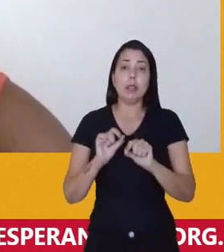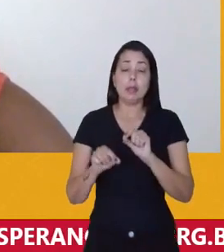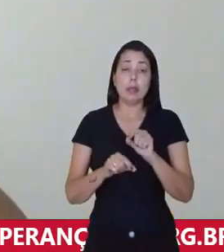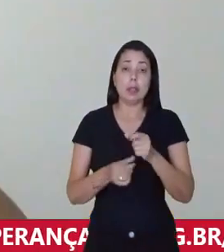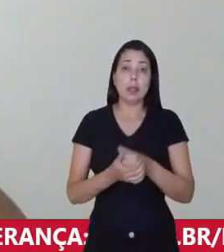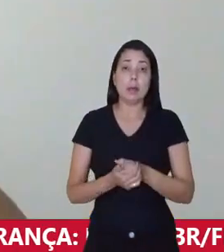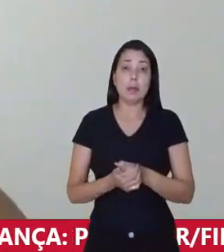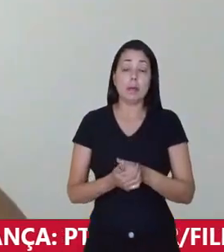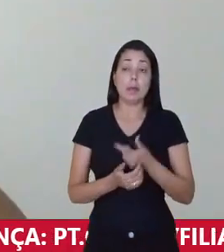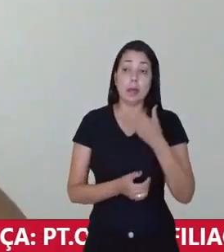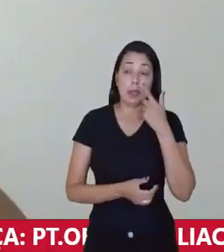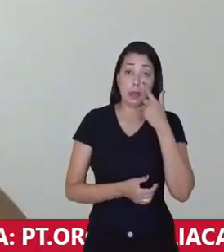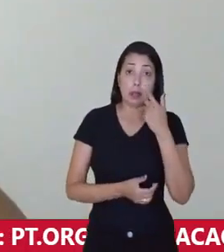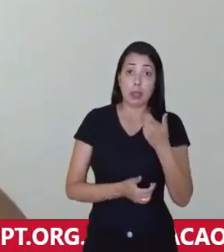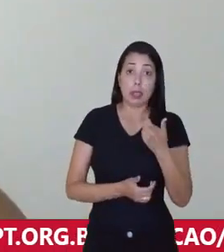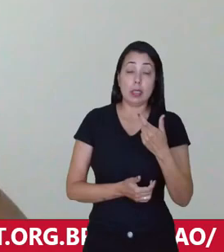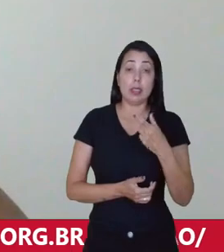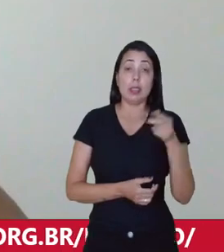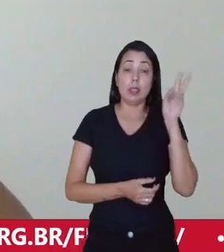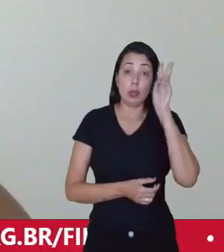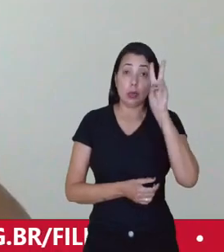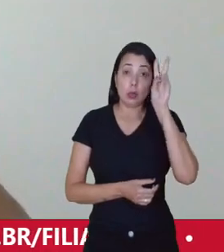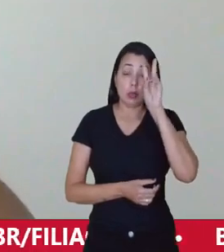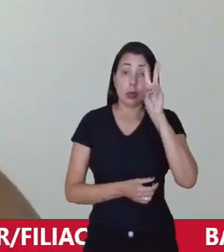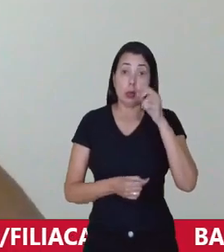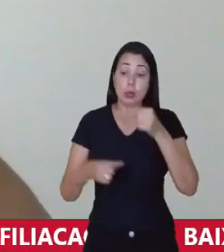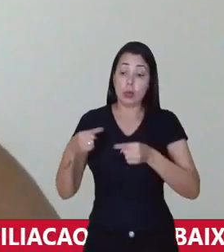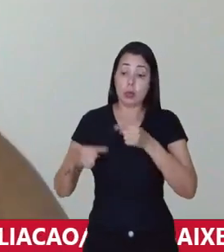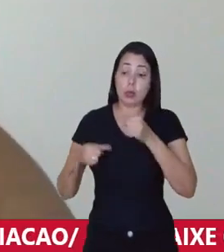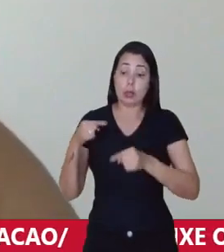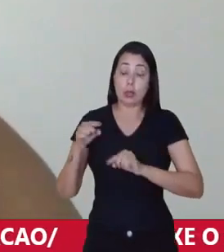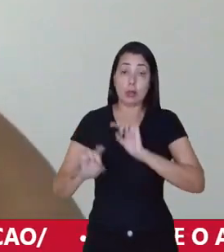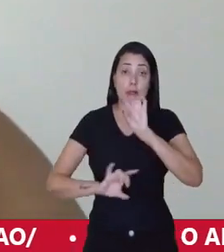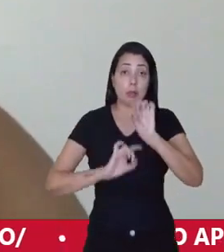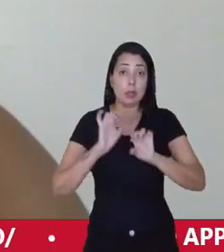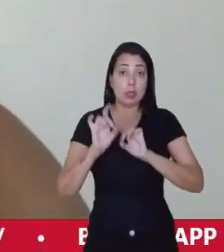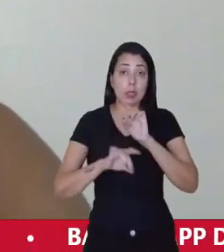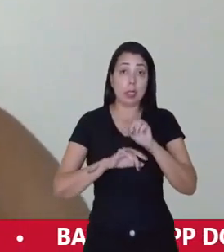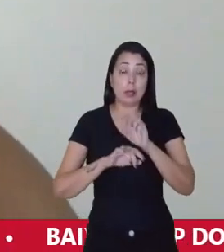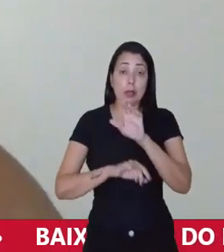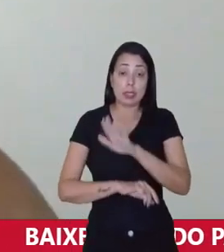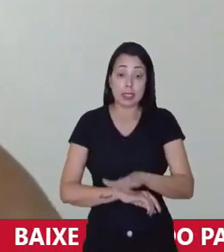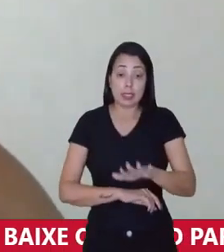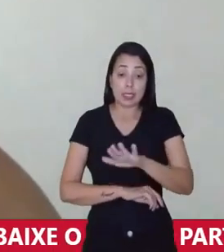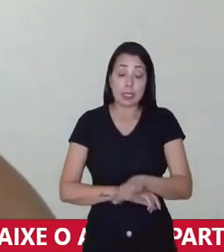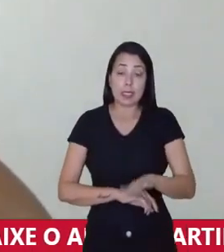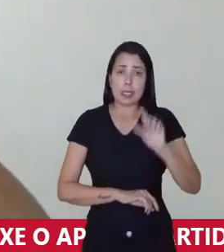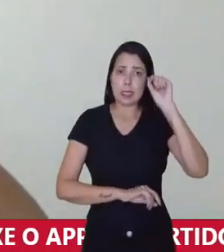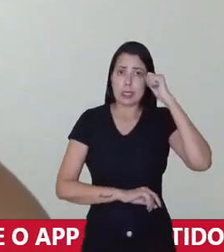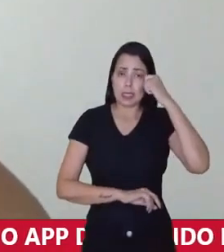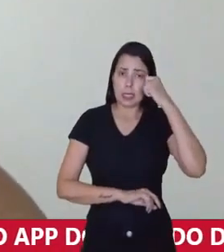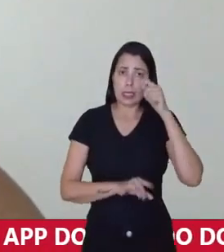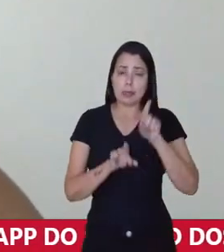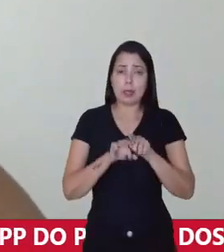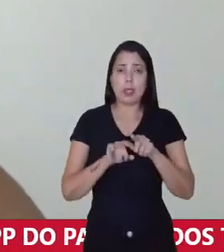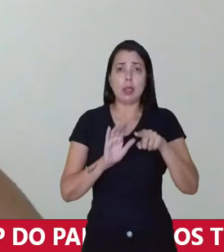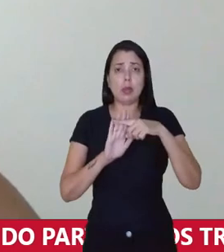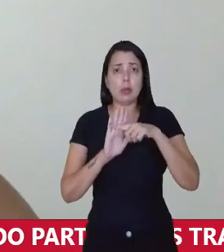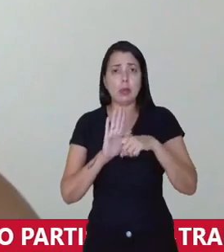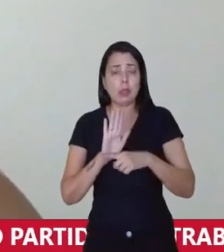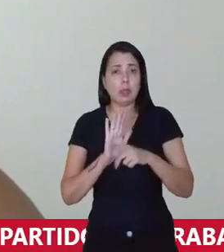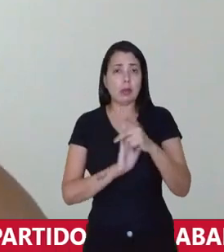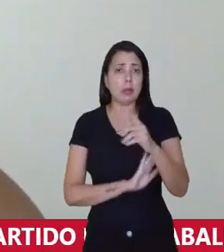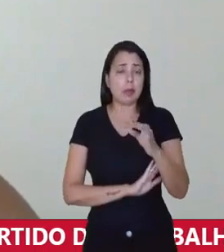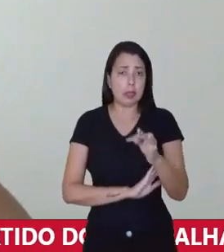meu ponto de vista, é um momento histórico, né? Um debate específico sobre as infâncias negras realizada por um programa de